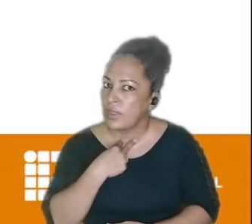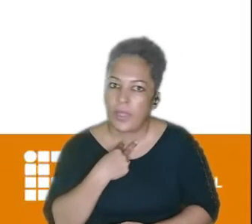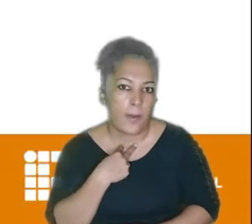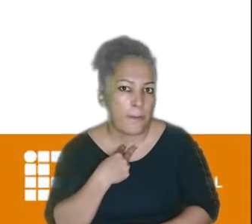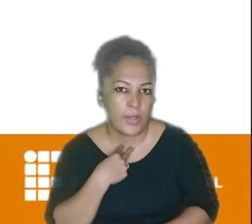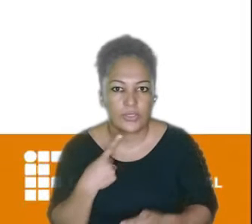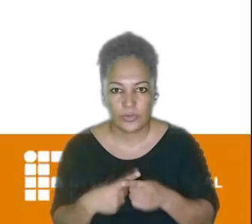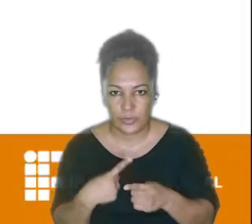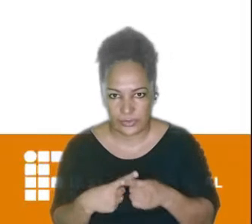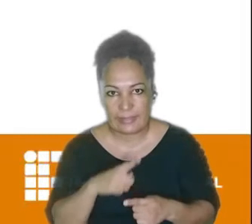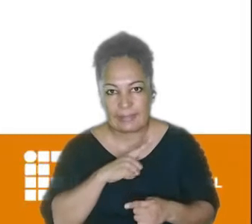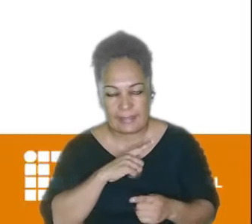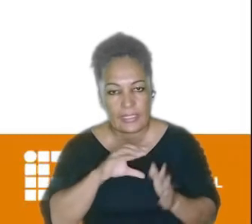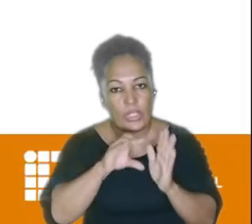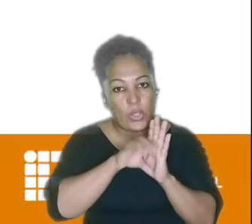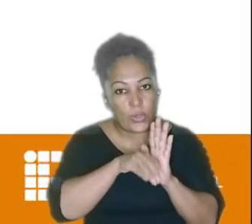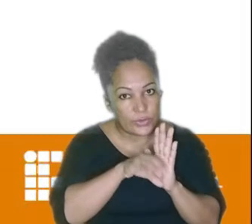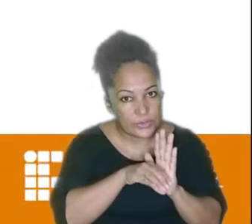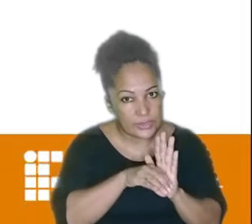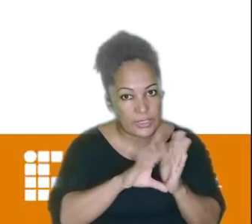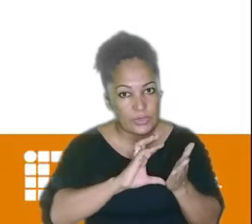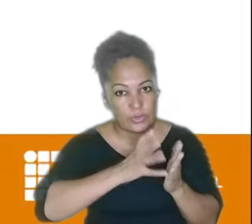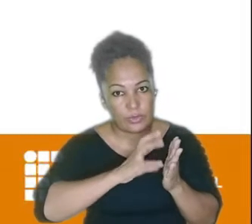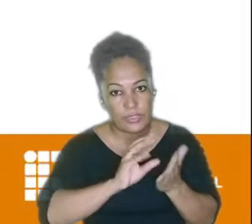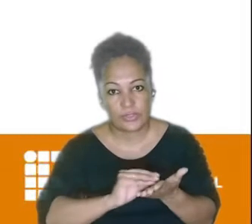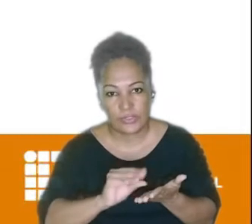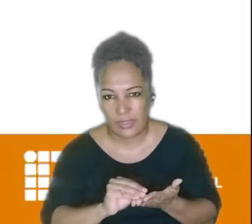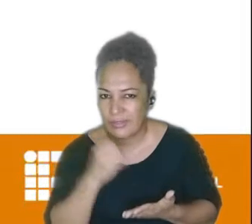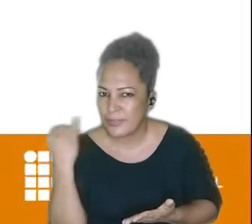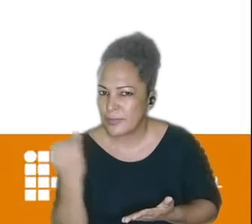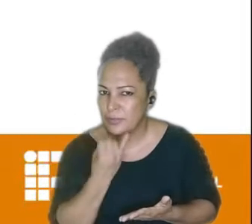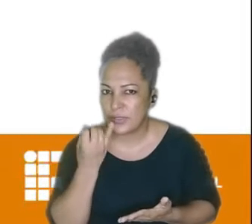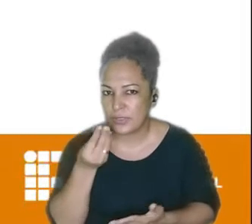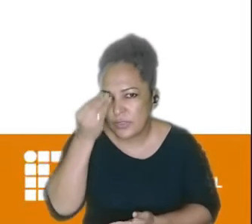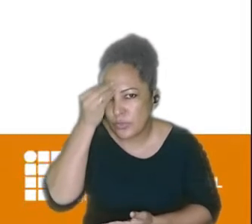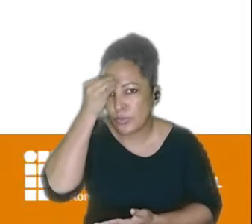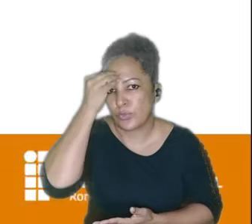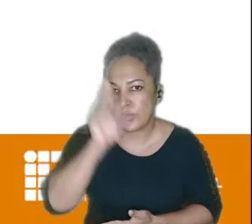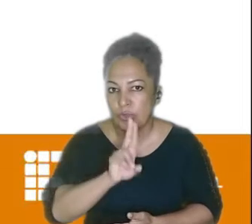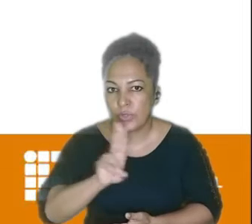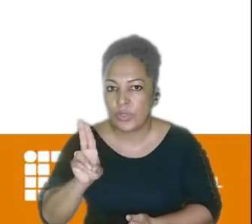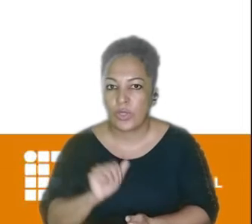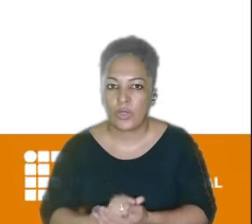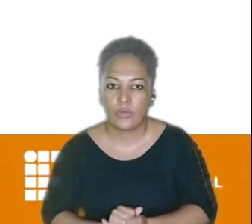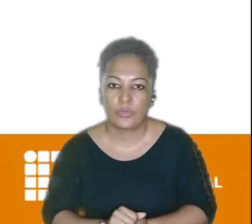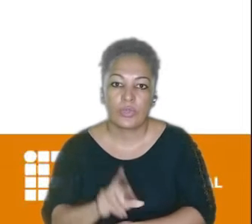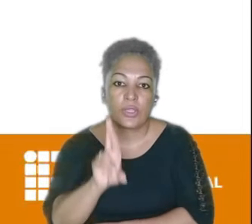ser assim. Por quê? Existe um conceito em banco de dados muito importante, anotem,